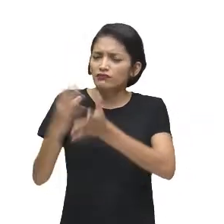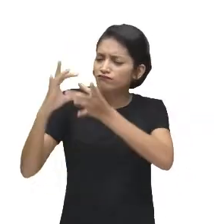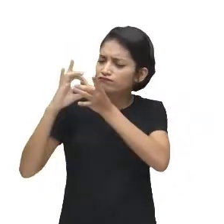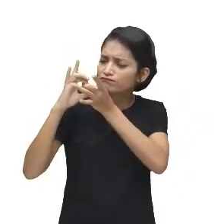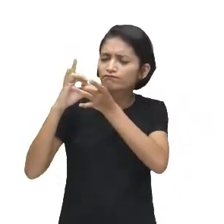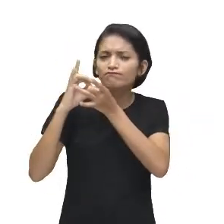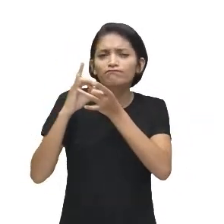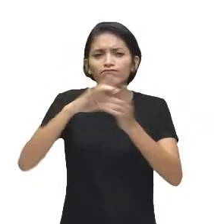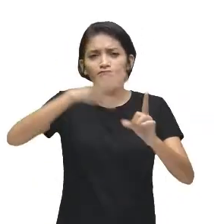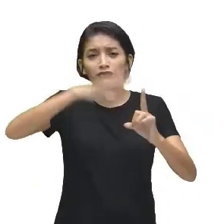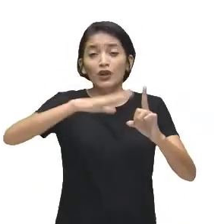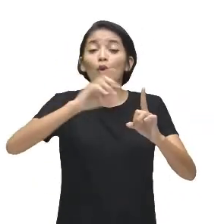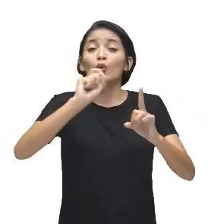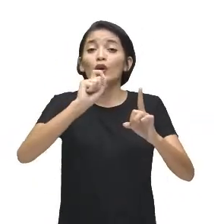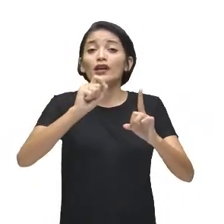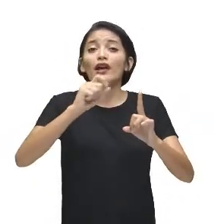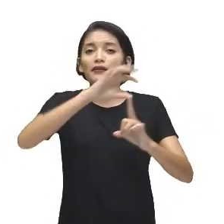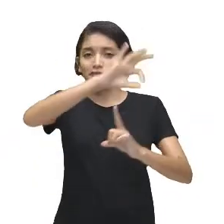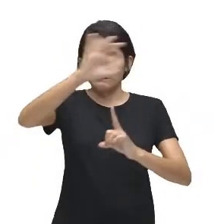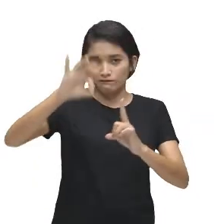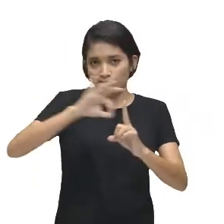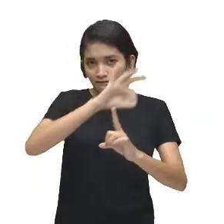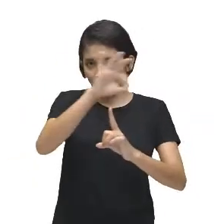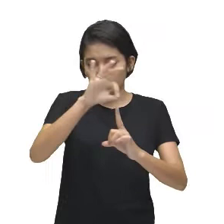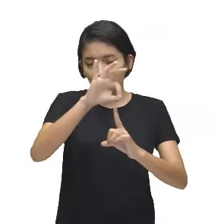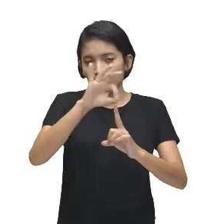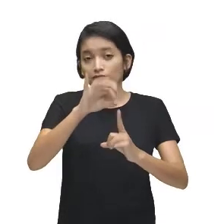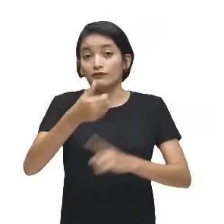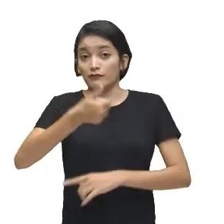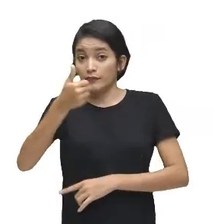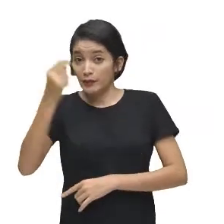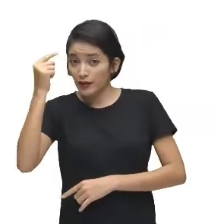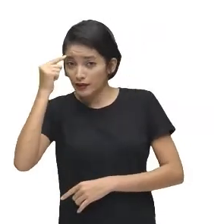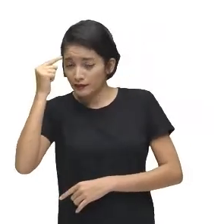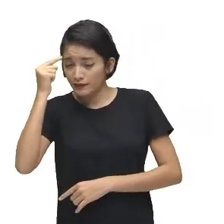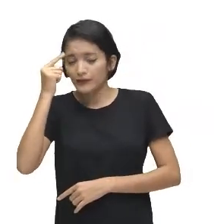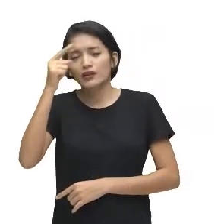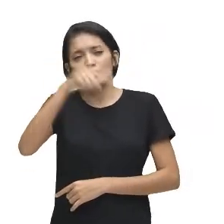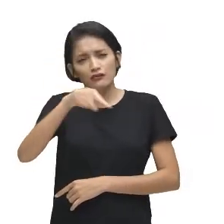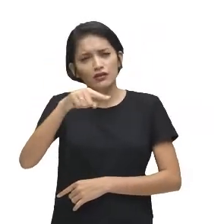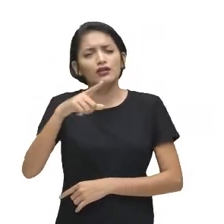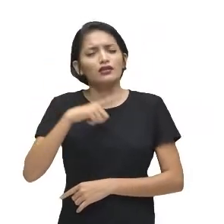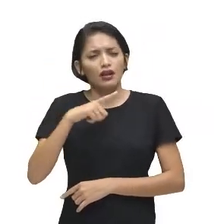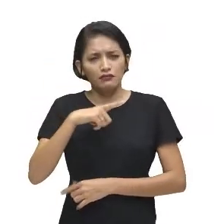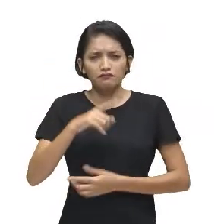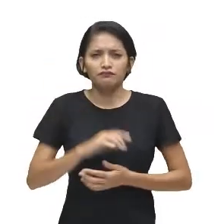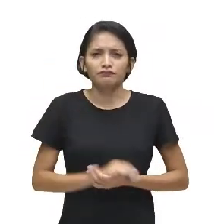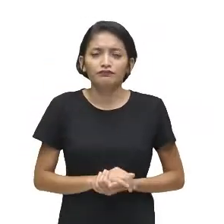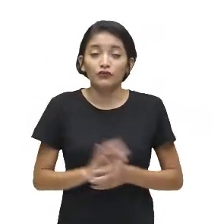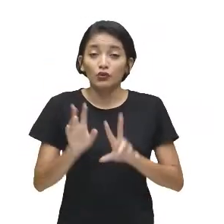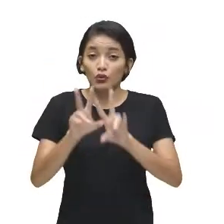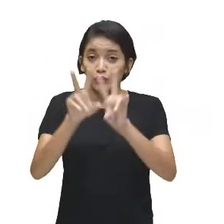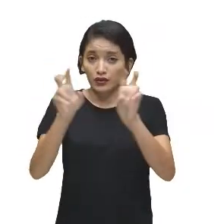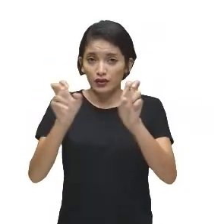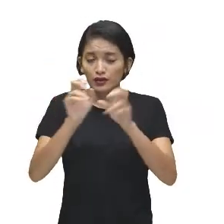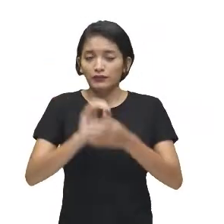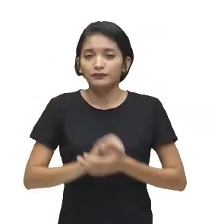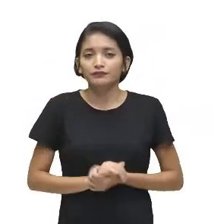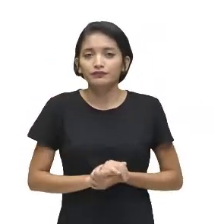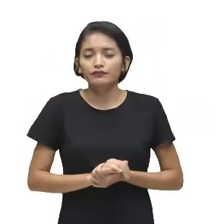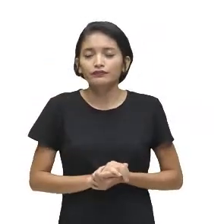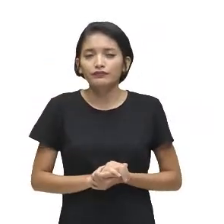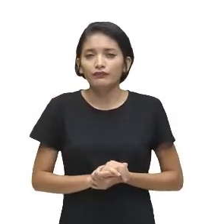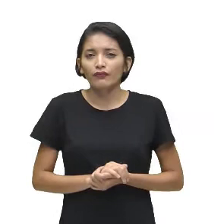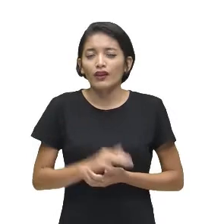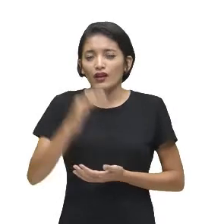considerado sagrado. Essa é a primeira ideia que eu quero que você tenha a respeito de religião. Uma fé,